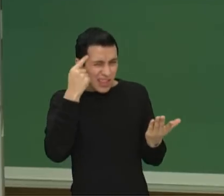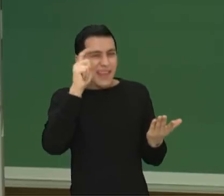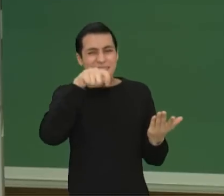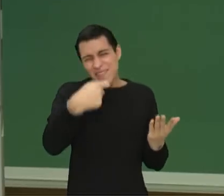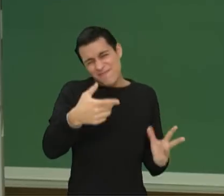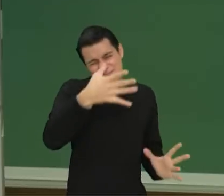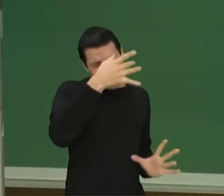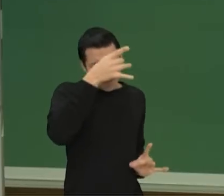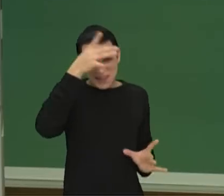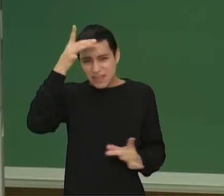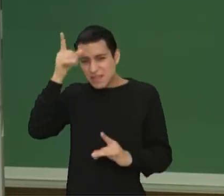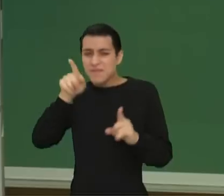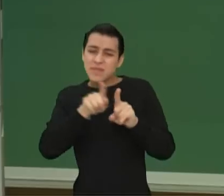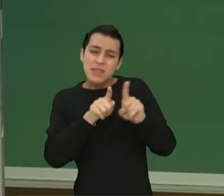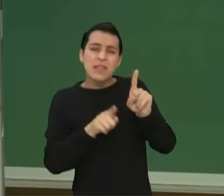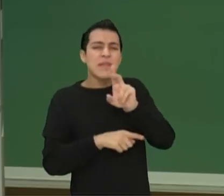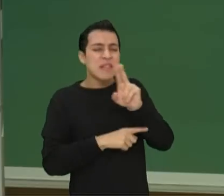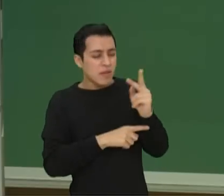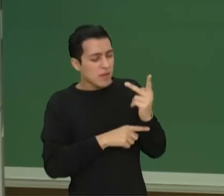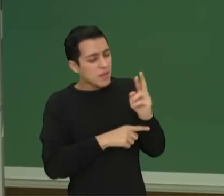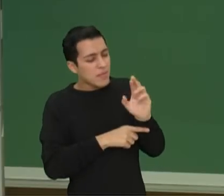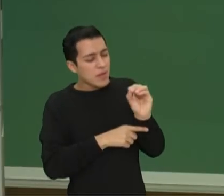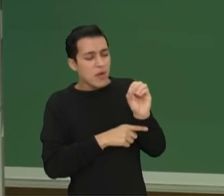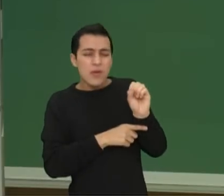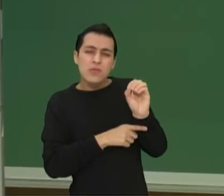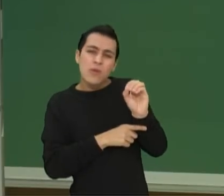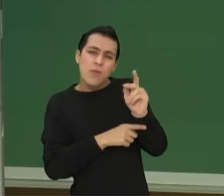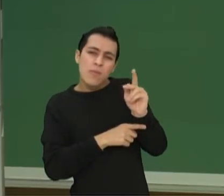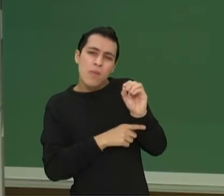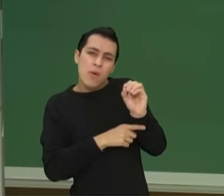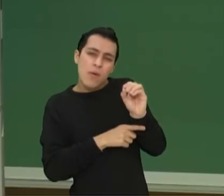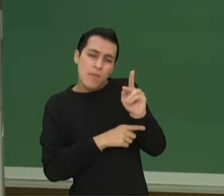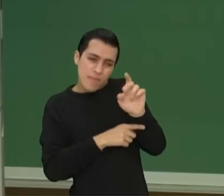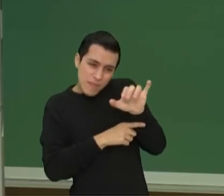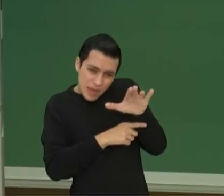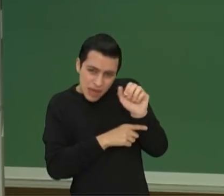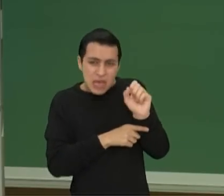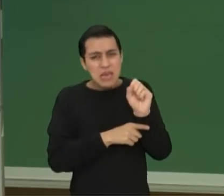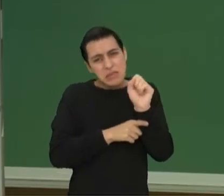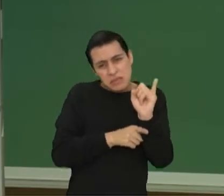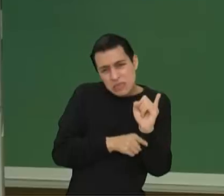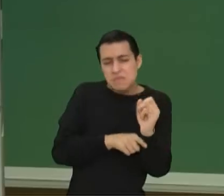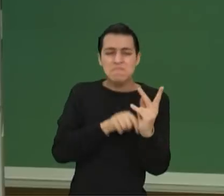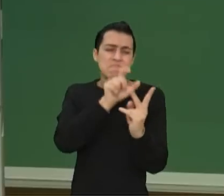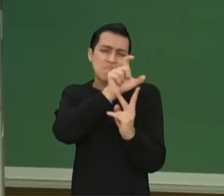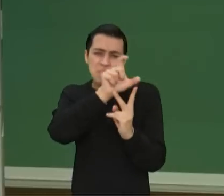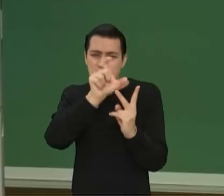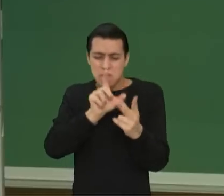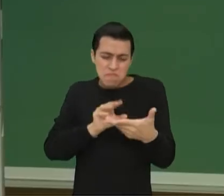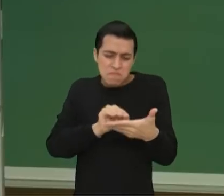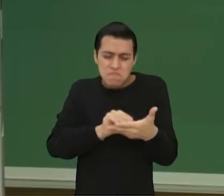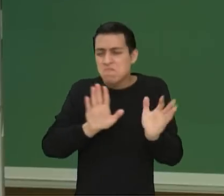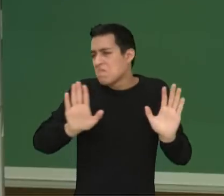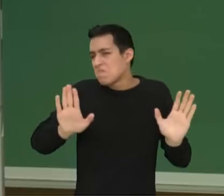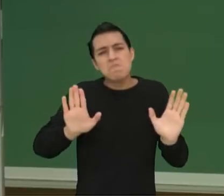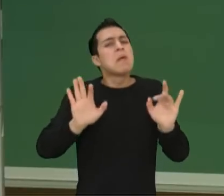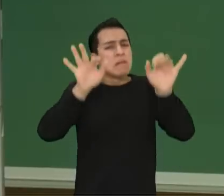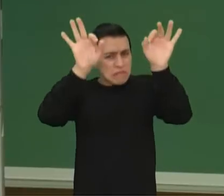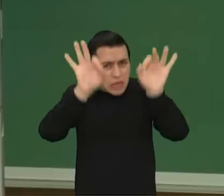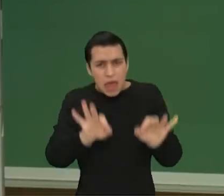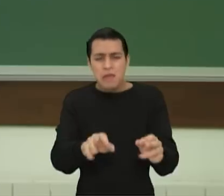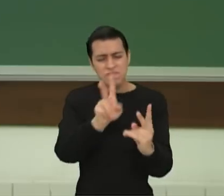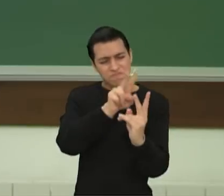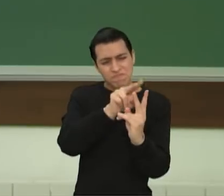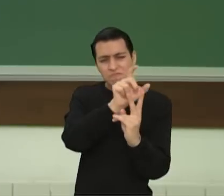personificação, também chamada de prosopopeia. Se você anotou personificação ou prosopopeia, está